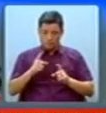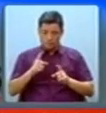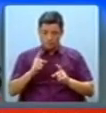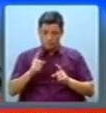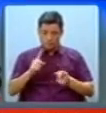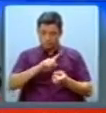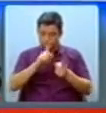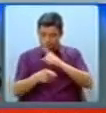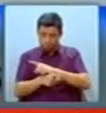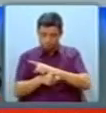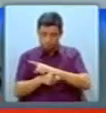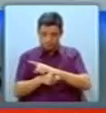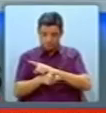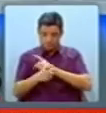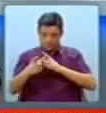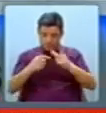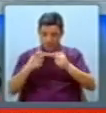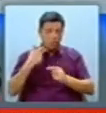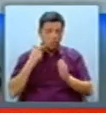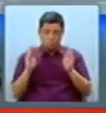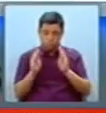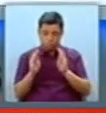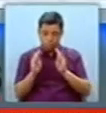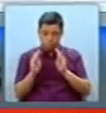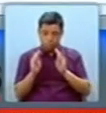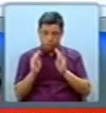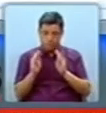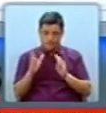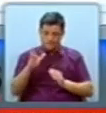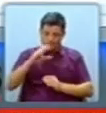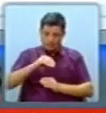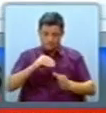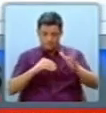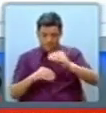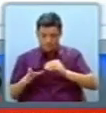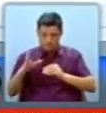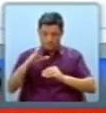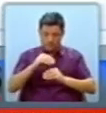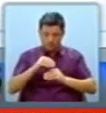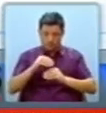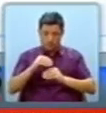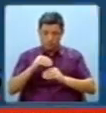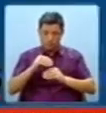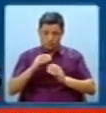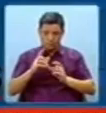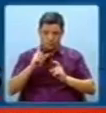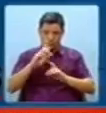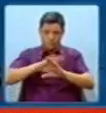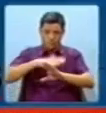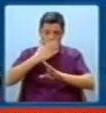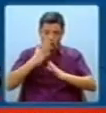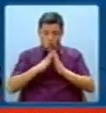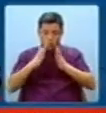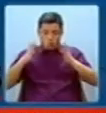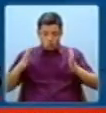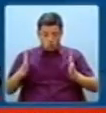Golias em David. A estrela que era mais pequenina vai comendo cada vez mais matéria da estrela maior e vai então tornar-se também cada vez maior. E